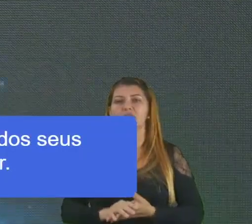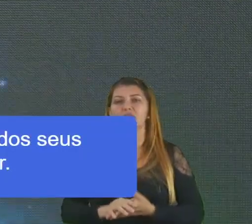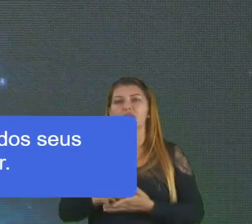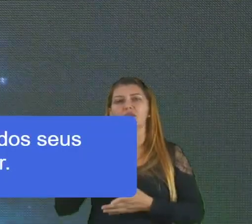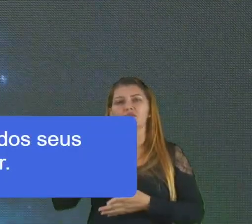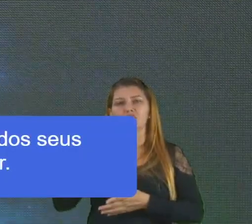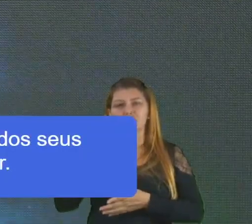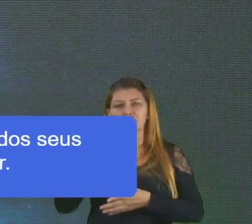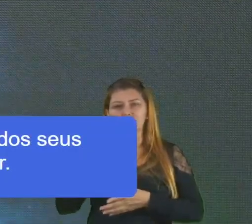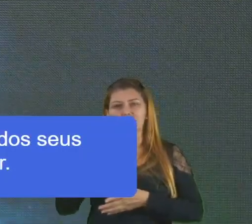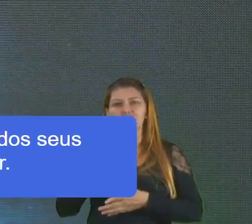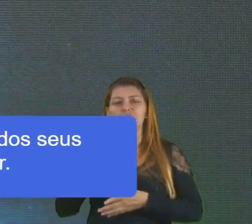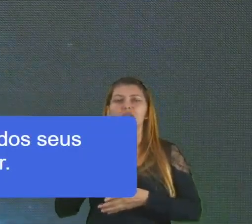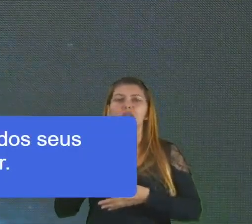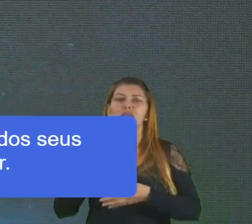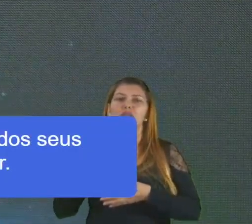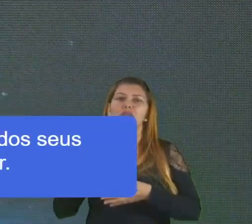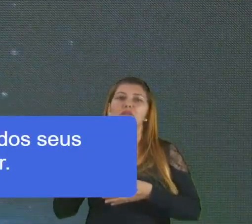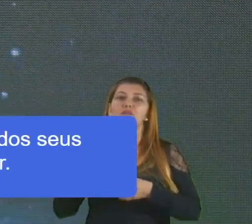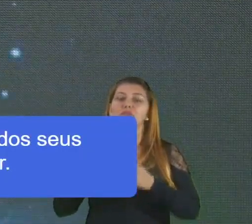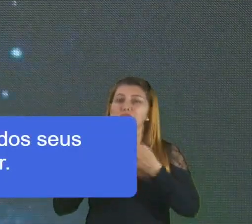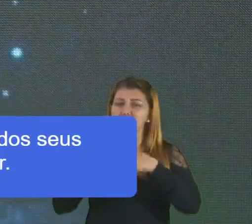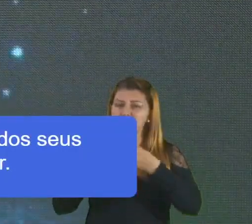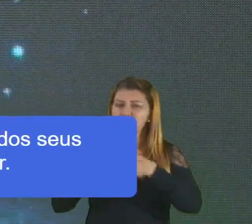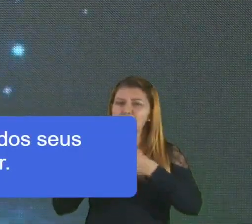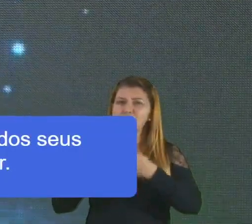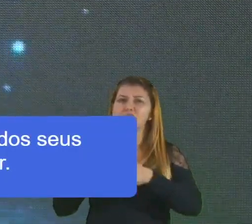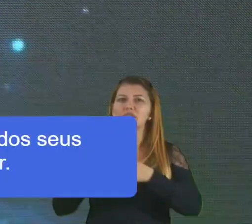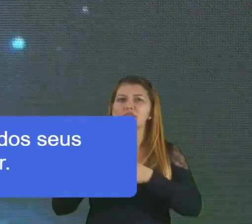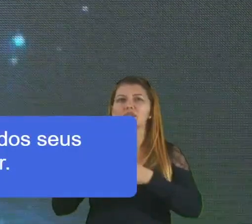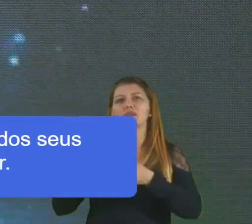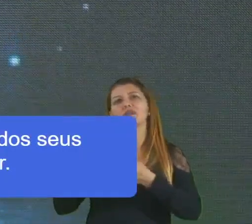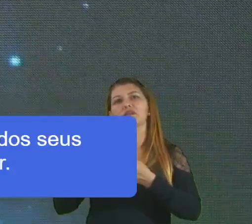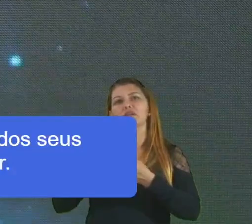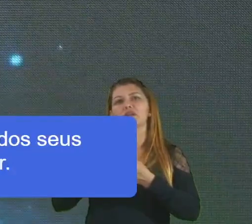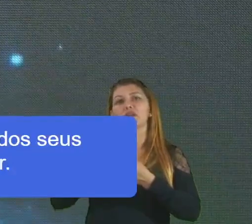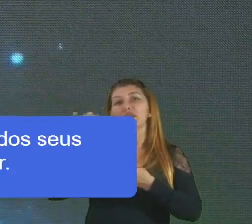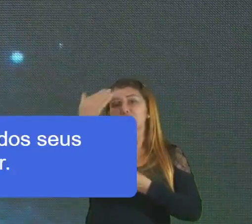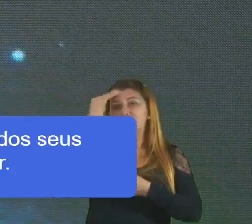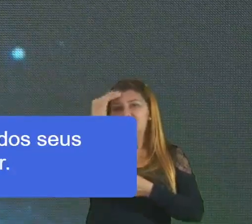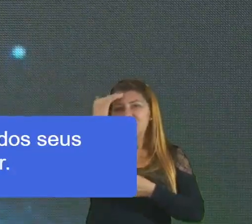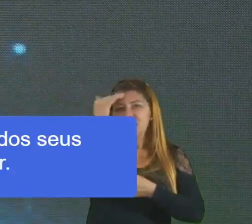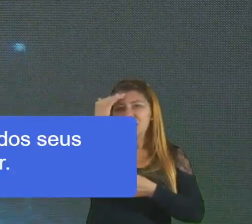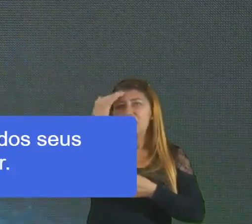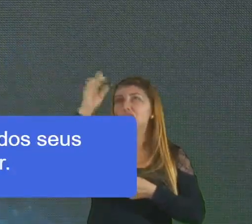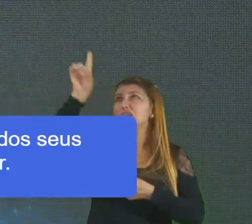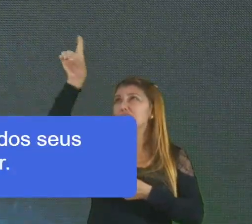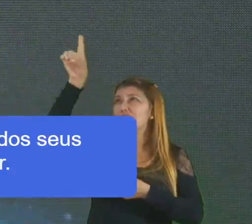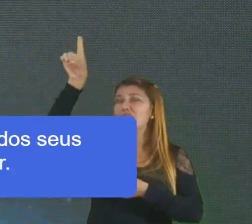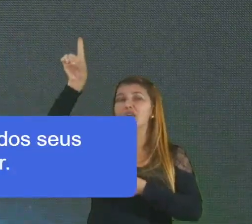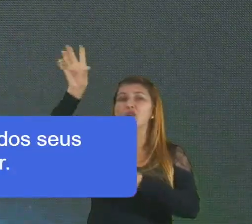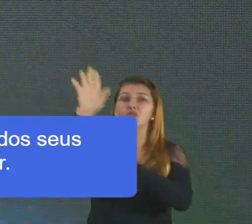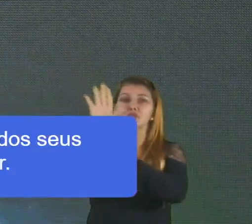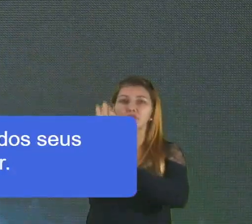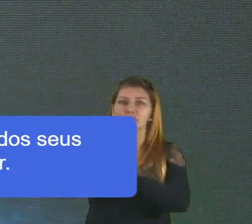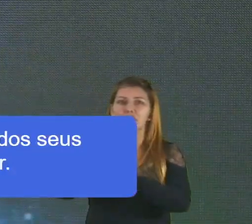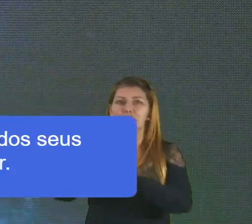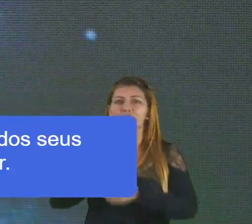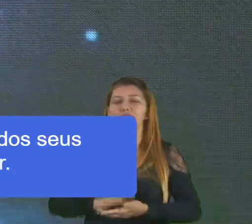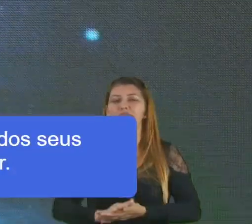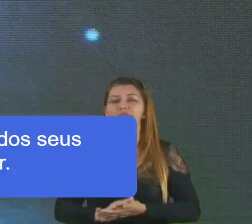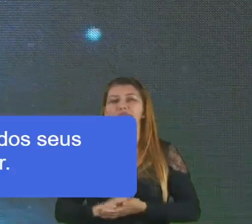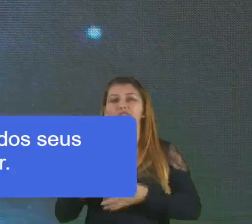reservas ou prévias defesas. Deus será por nós. Aí a Bíblia diz assim: porque eu vos darei